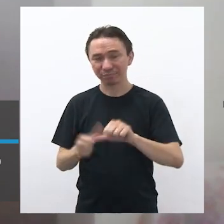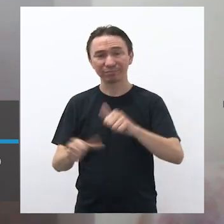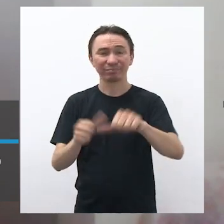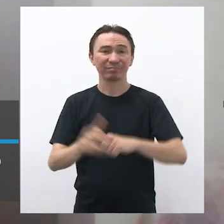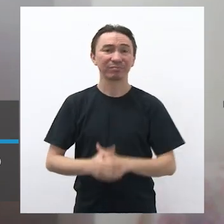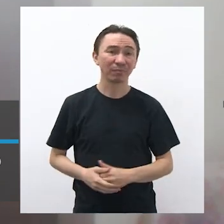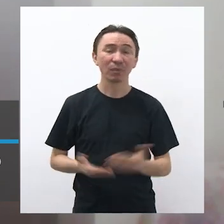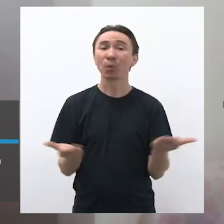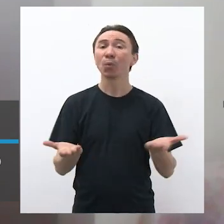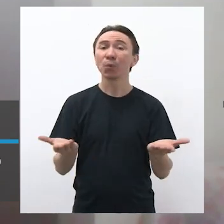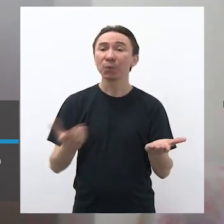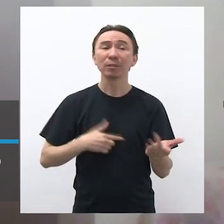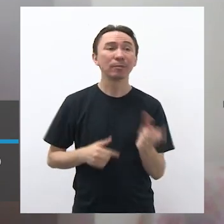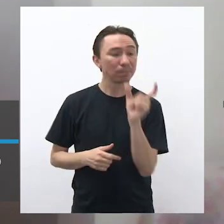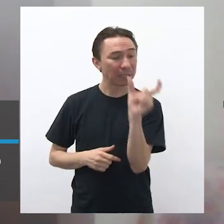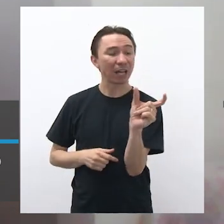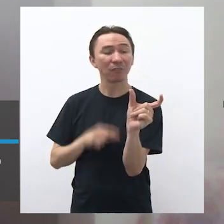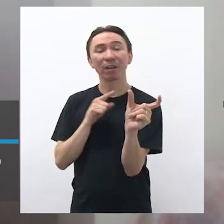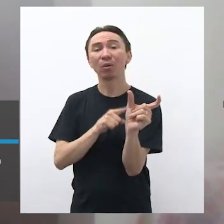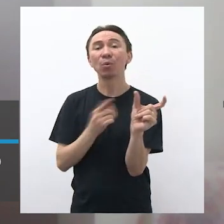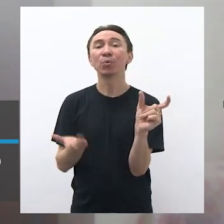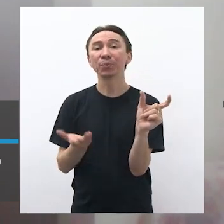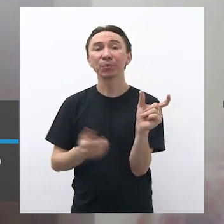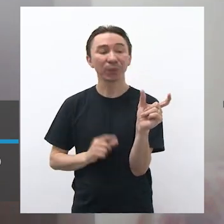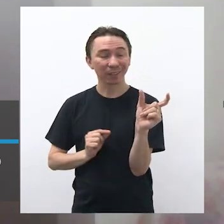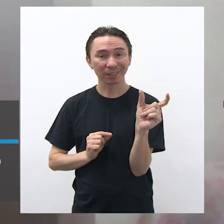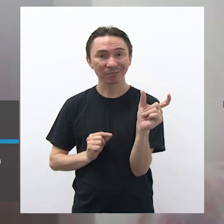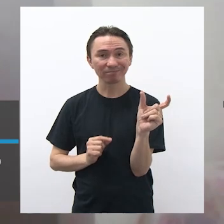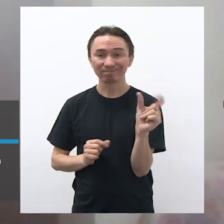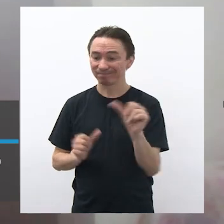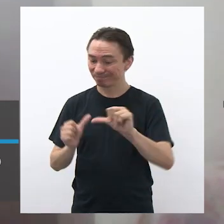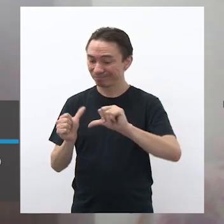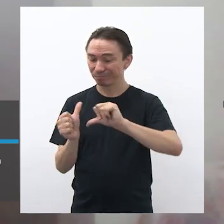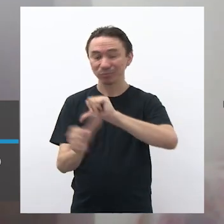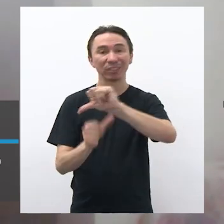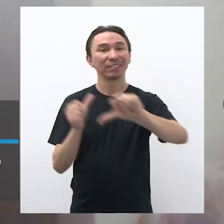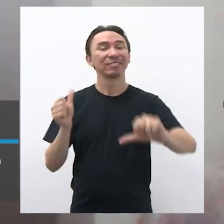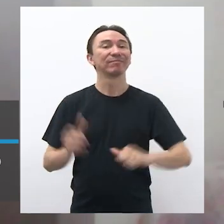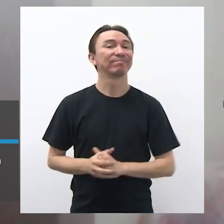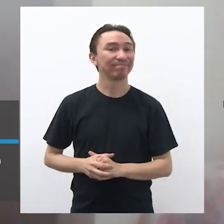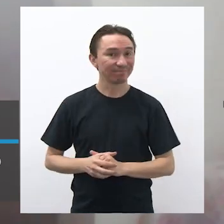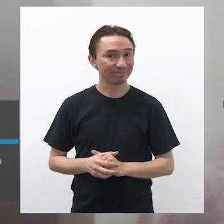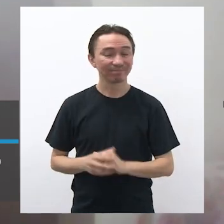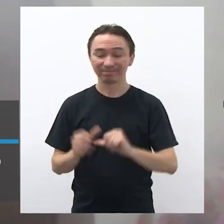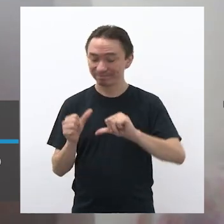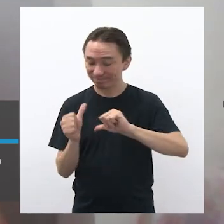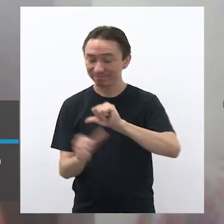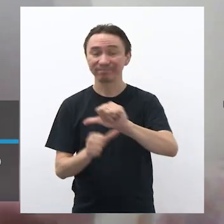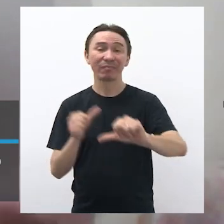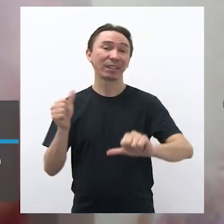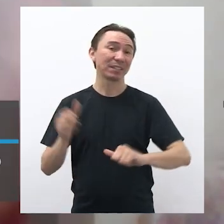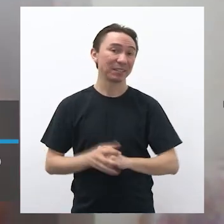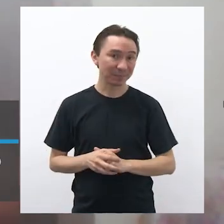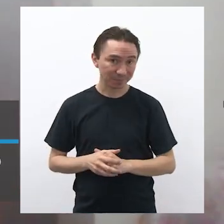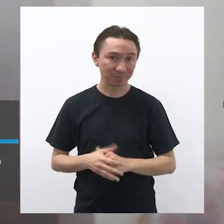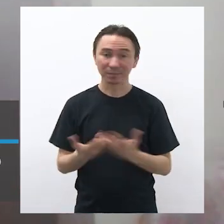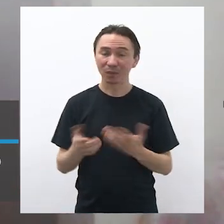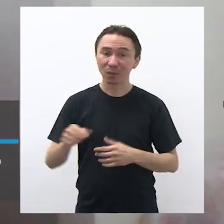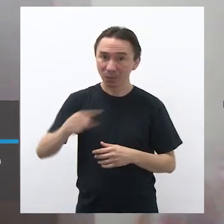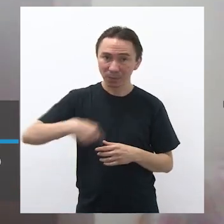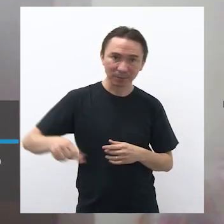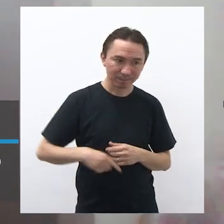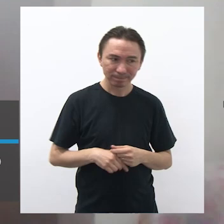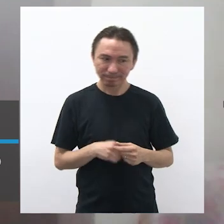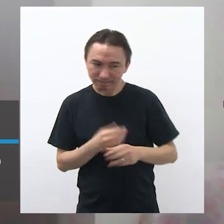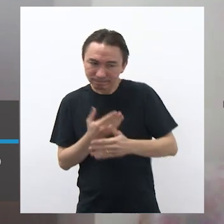nosso encontro de hoje talvez seja essa, mudança, para que a gente faça um exercício aí de olhar para essas mudanças que